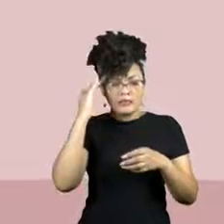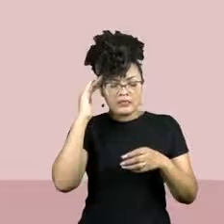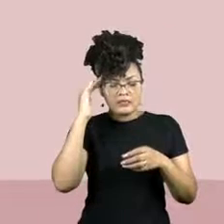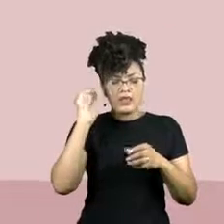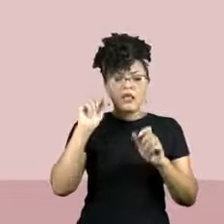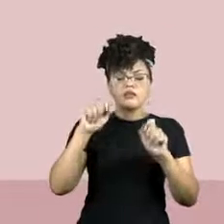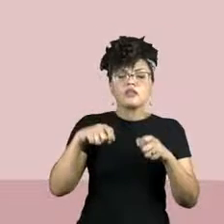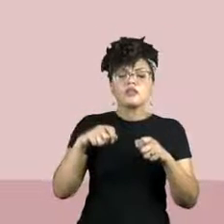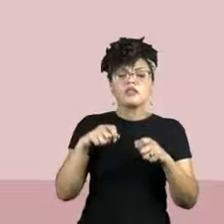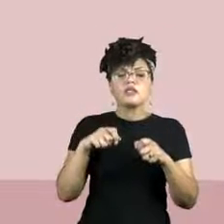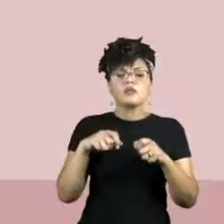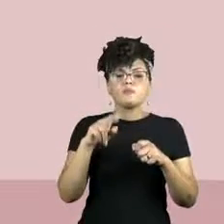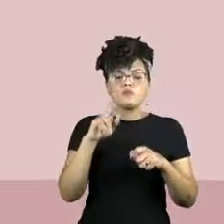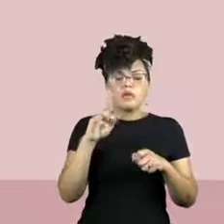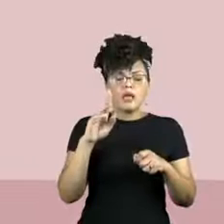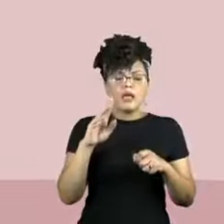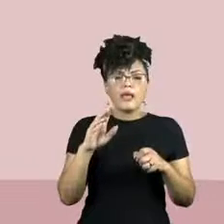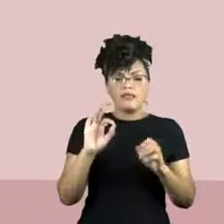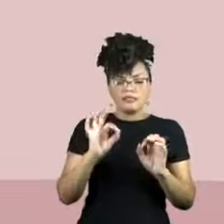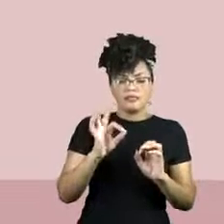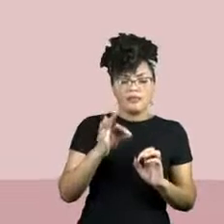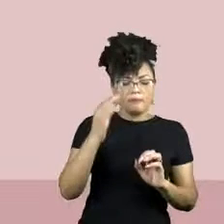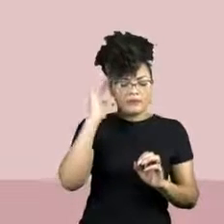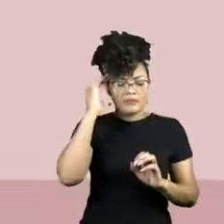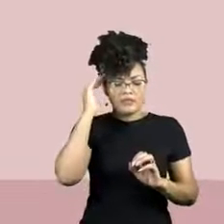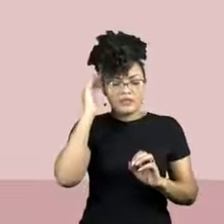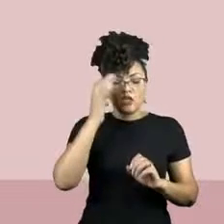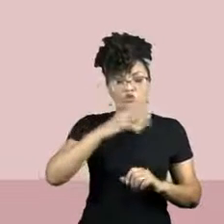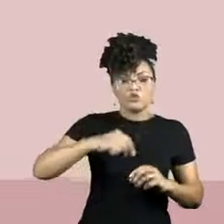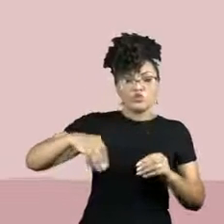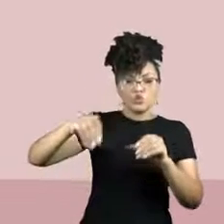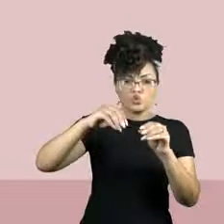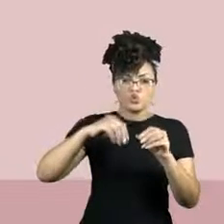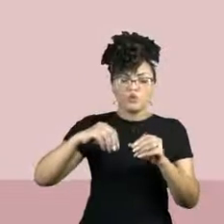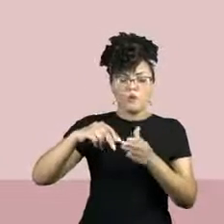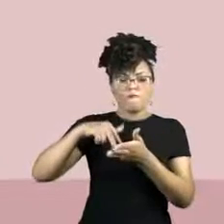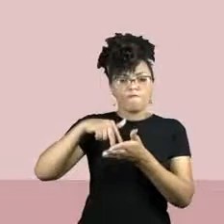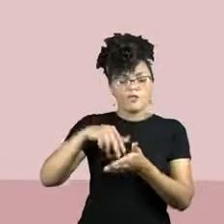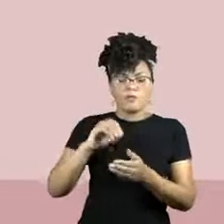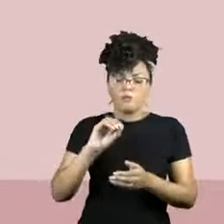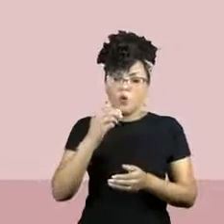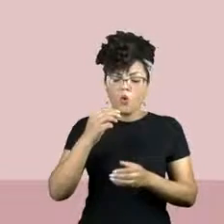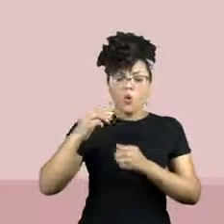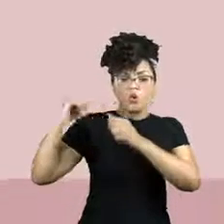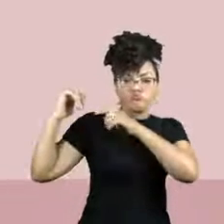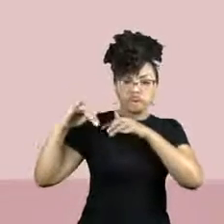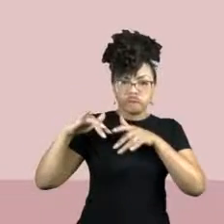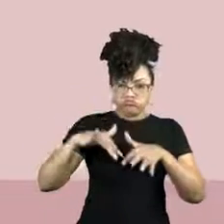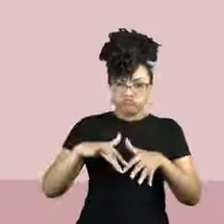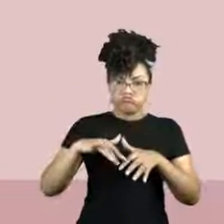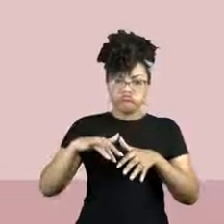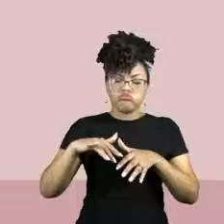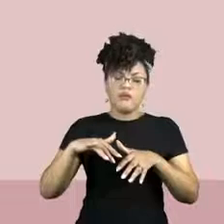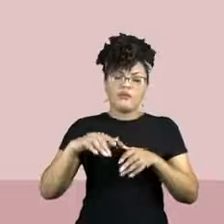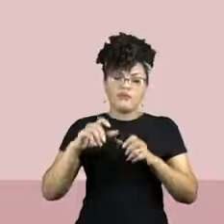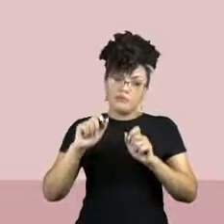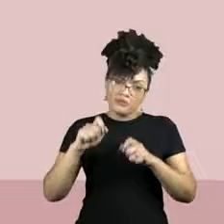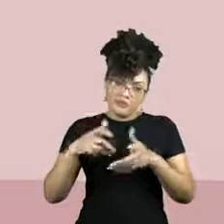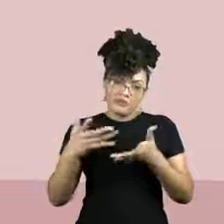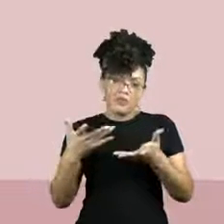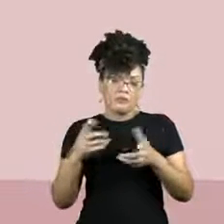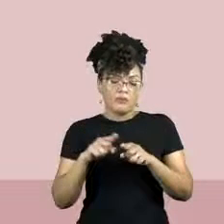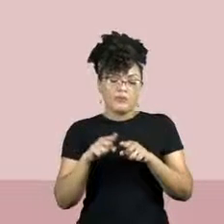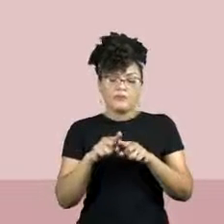ou não estável? Tá? Basicamente, a tarefa do engenheiro ou da engenheira que é responsável por avaliar esses tipos